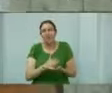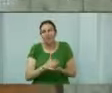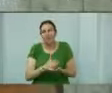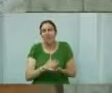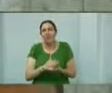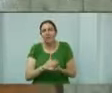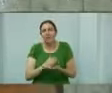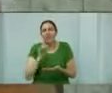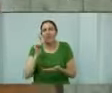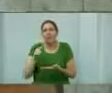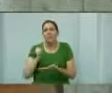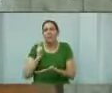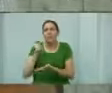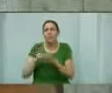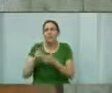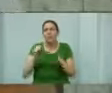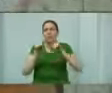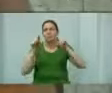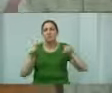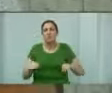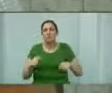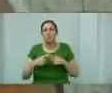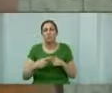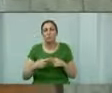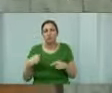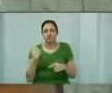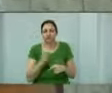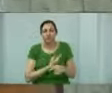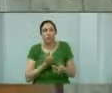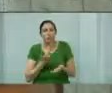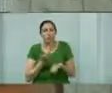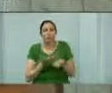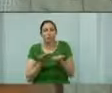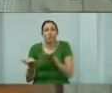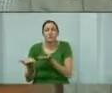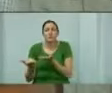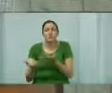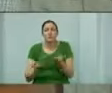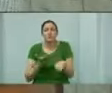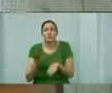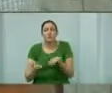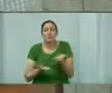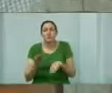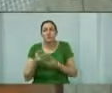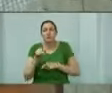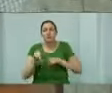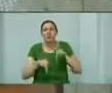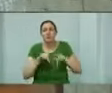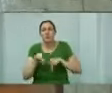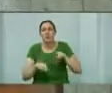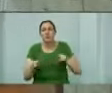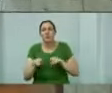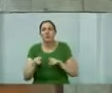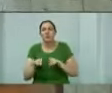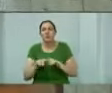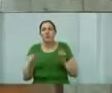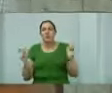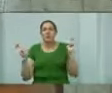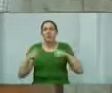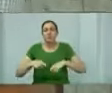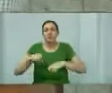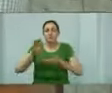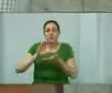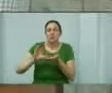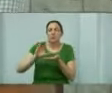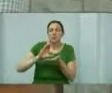em pagamento de servidores, porque nós somos prestadores de serviços. E vou dizer mais, a capacidade de investimento do